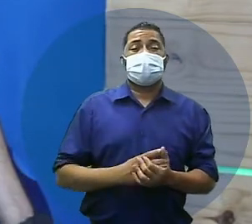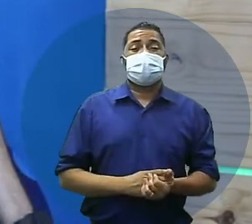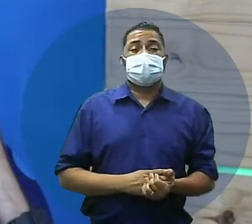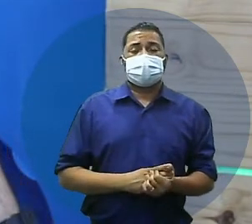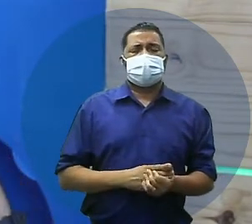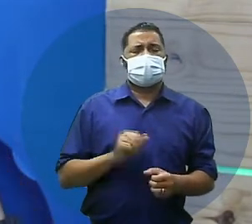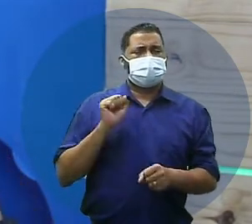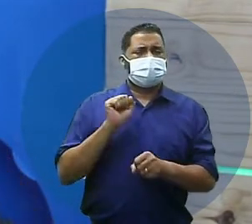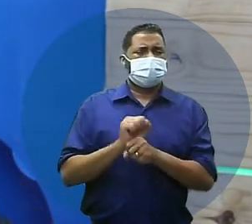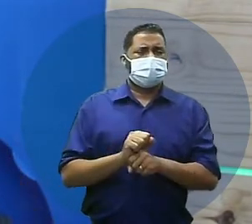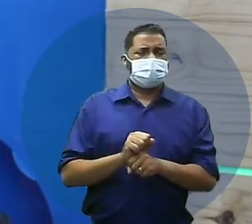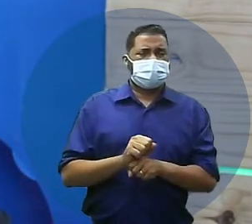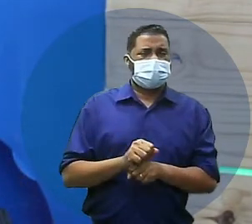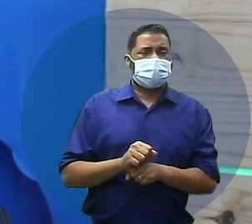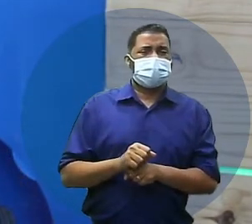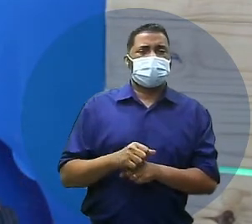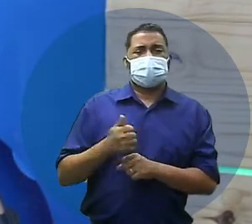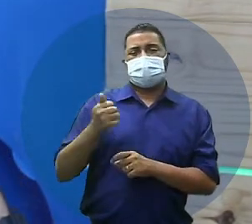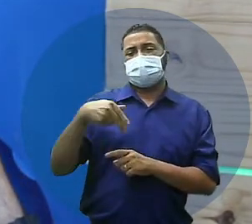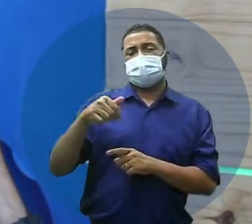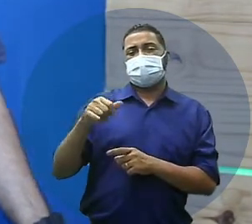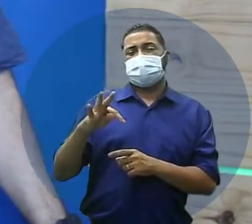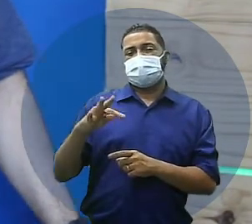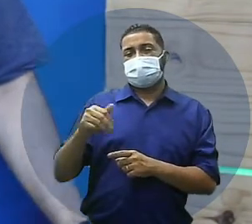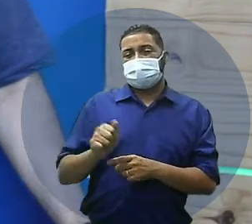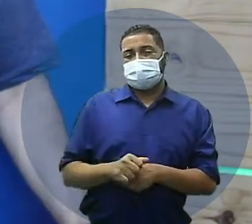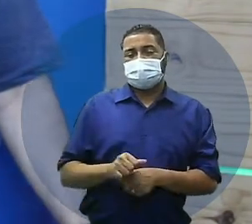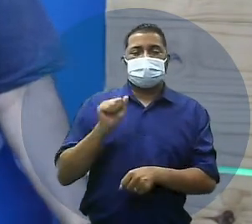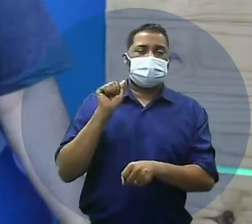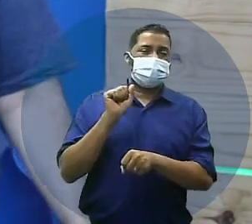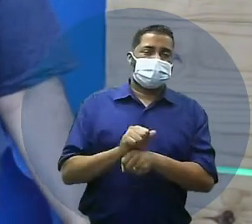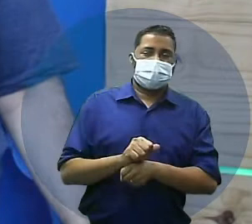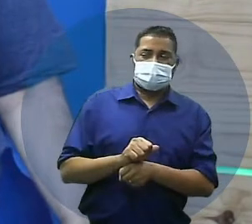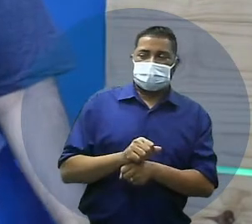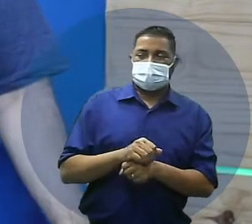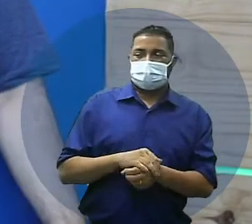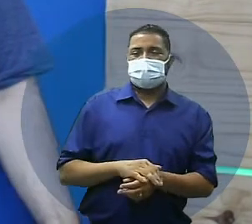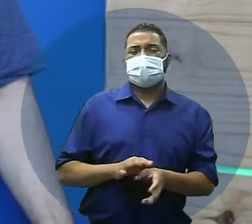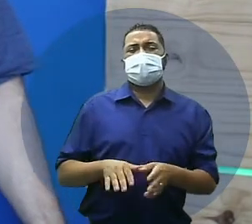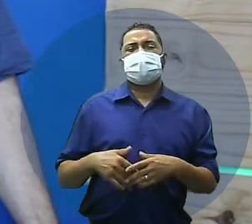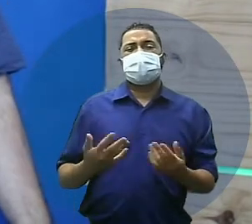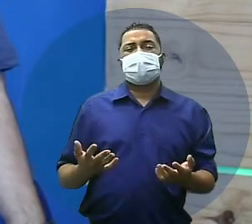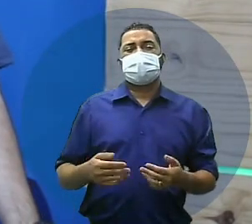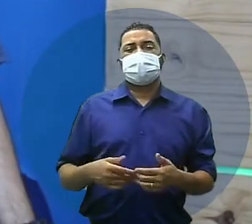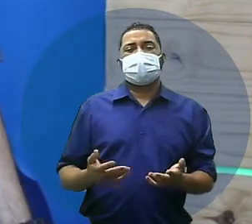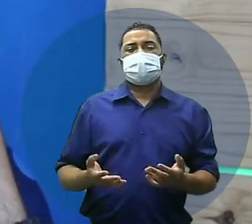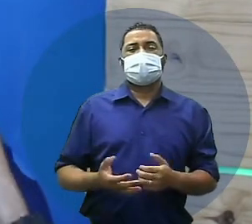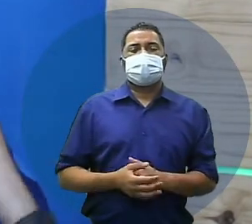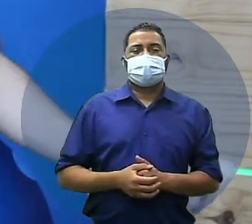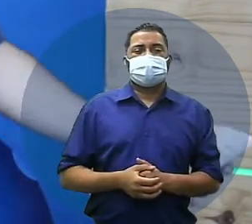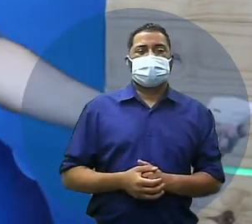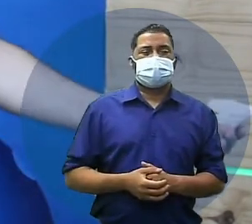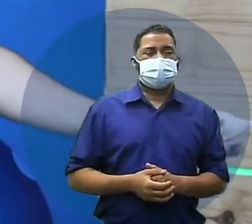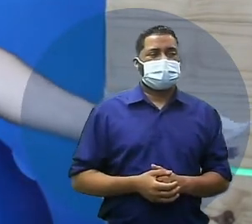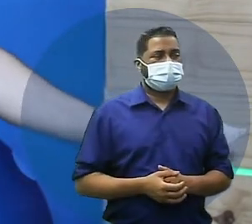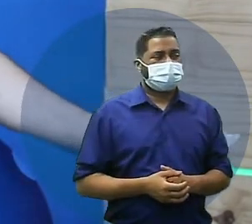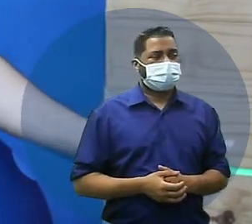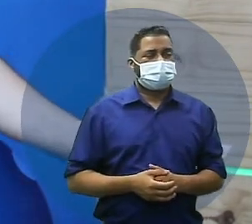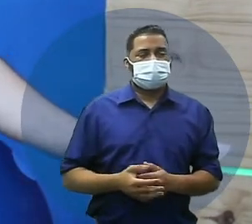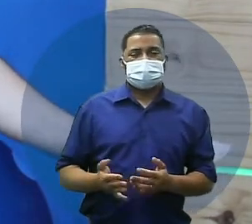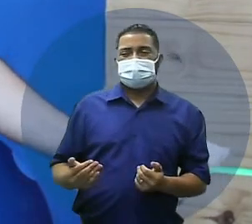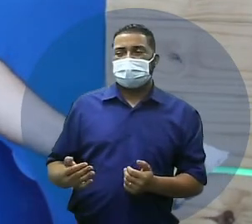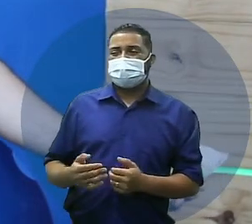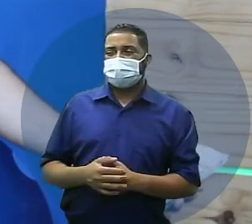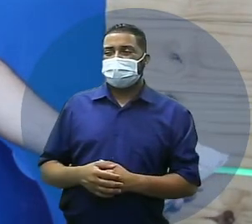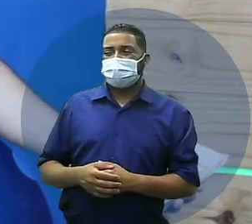Dá uma pausa na playlist da Anitta, dá uma pausa na playlist de quem mais? Quem é? Pessoal jovem, pessoal